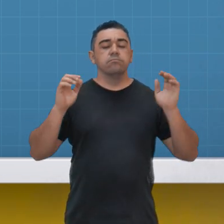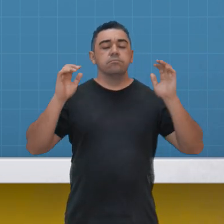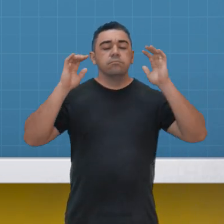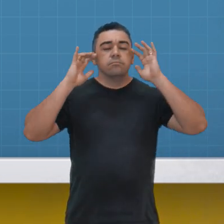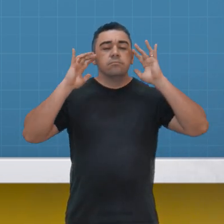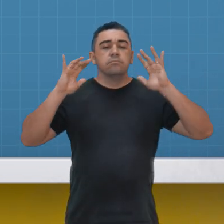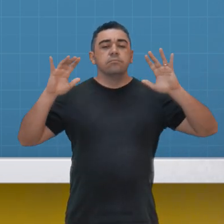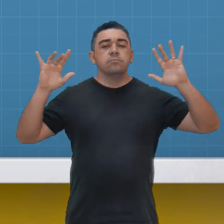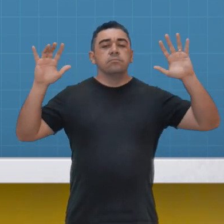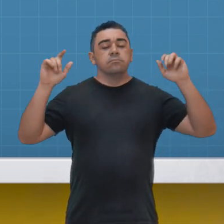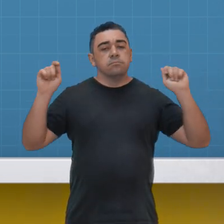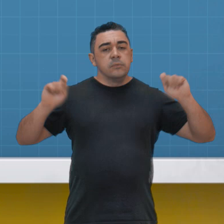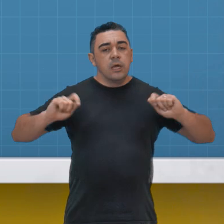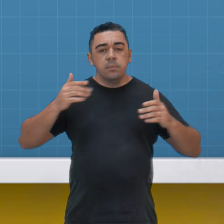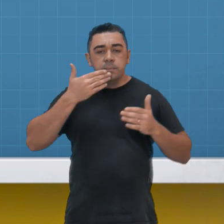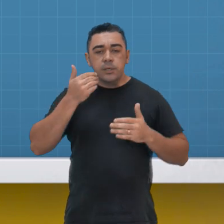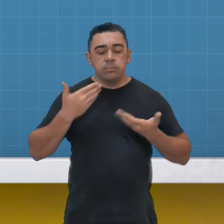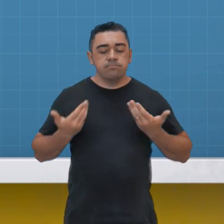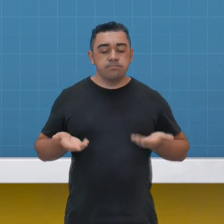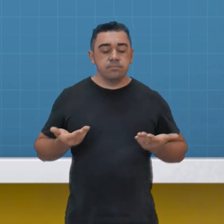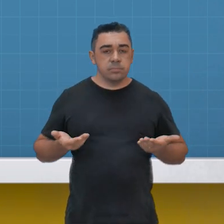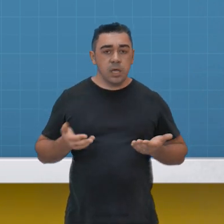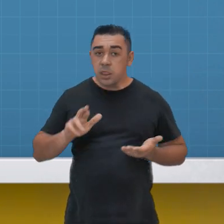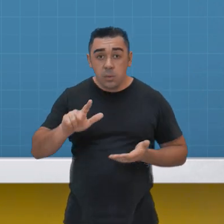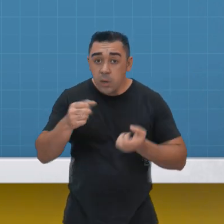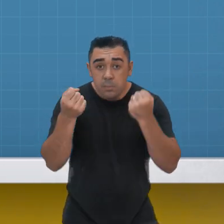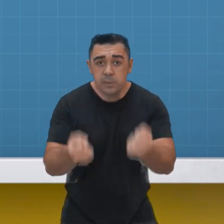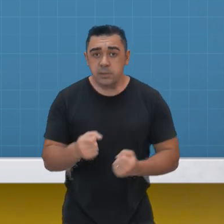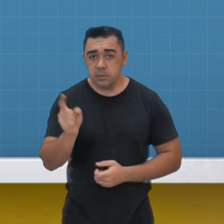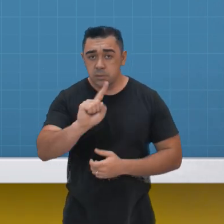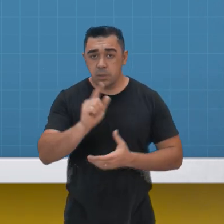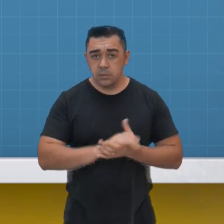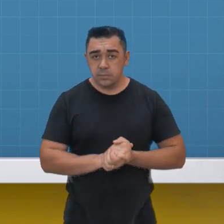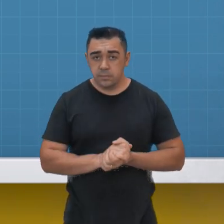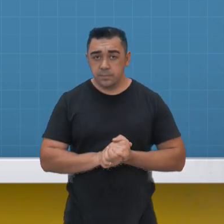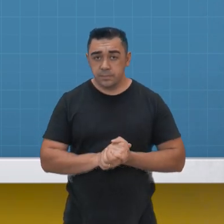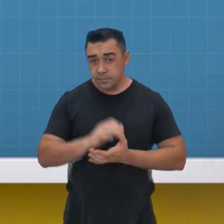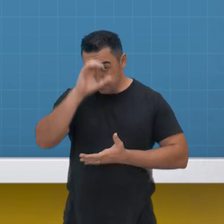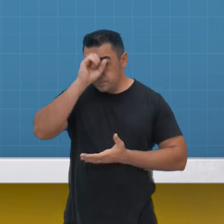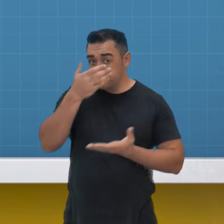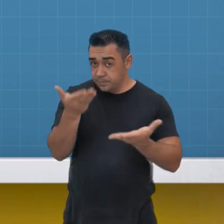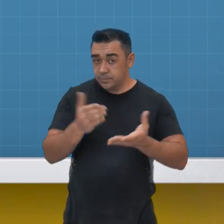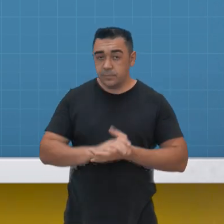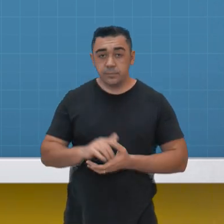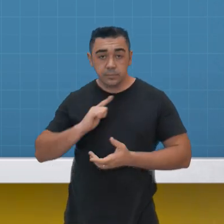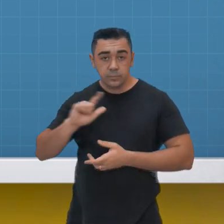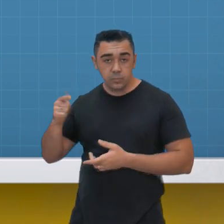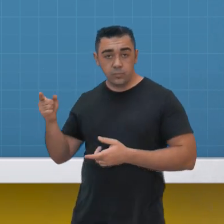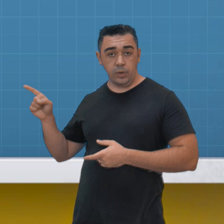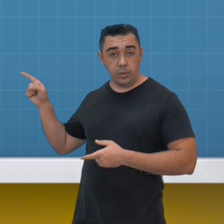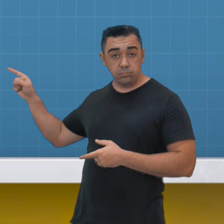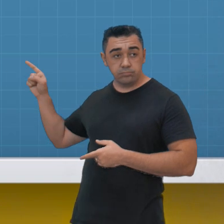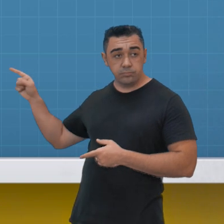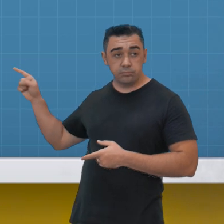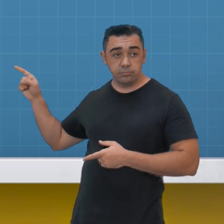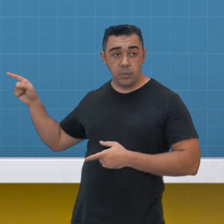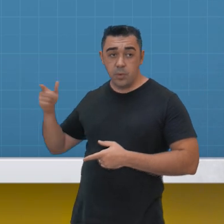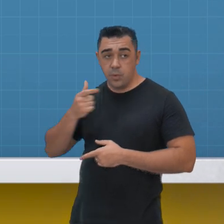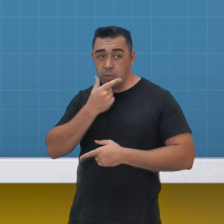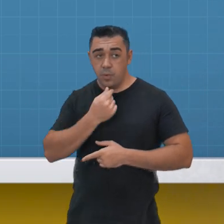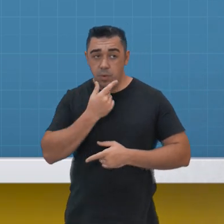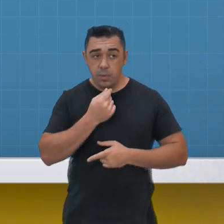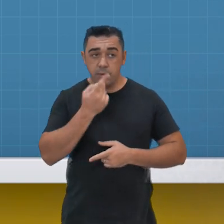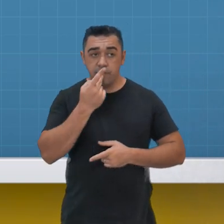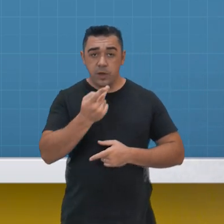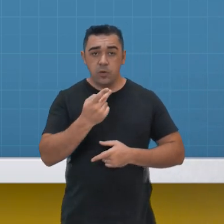e não como uma coisa pesada. Olha que lição de vida, né? E nós temos uma outra pessoa, esse daí,